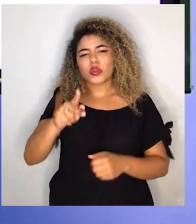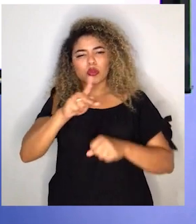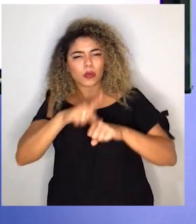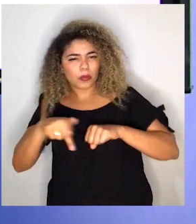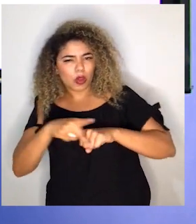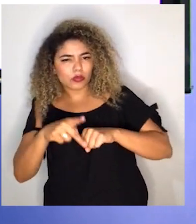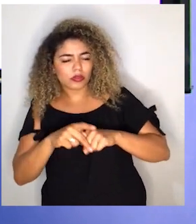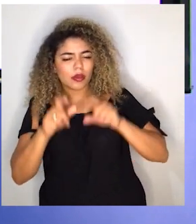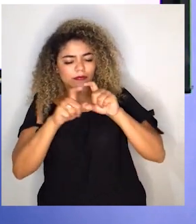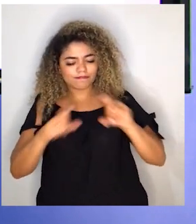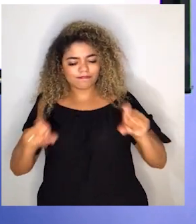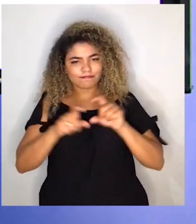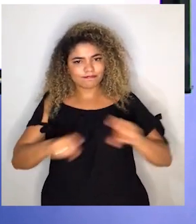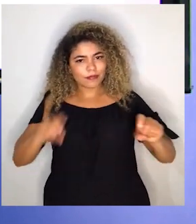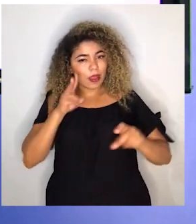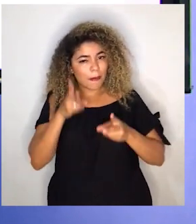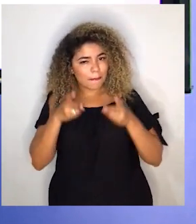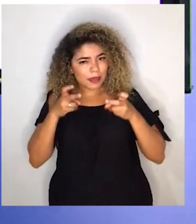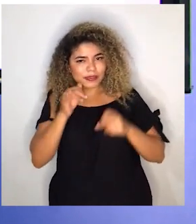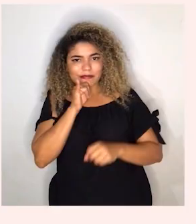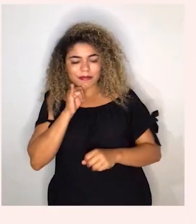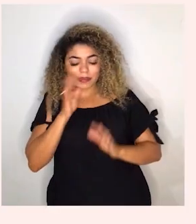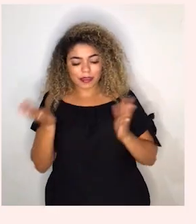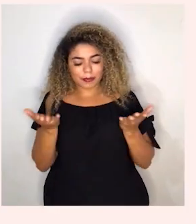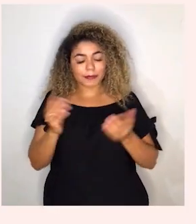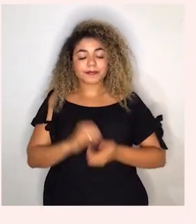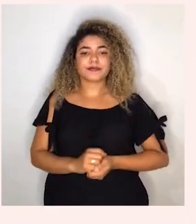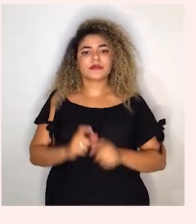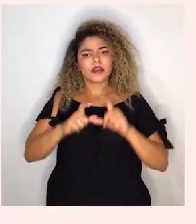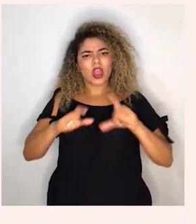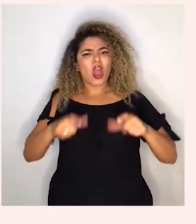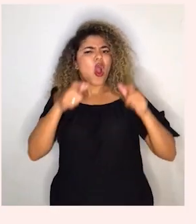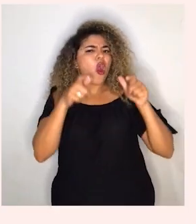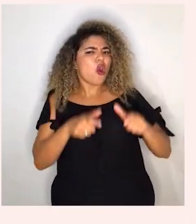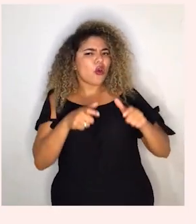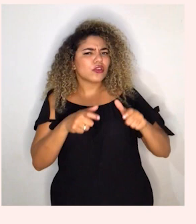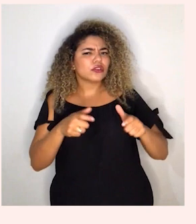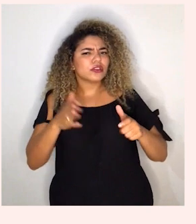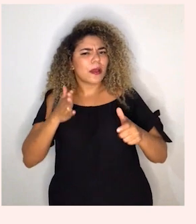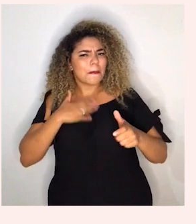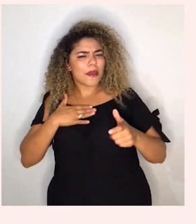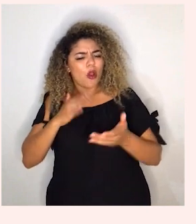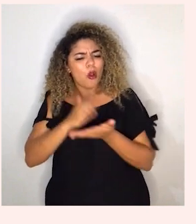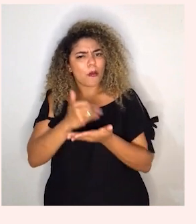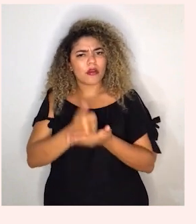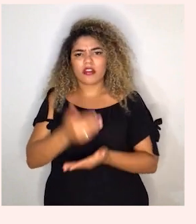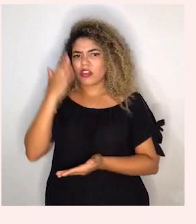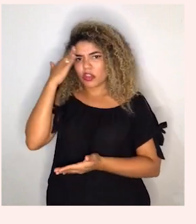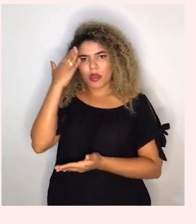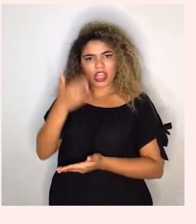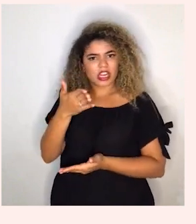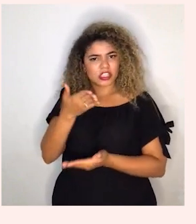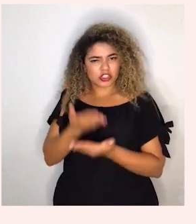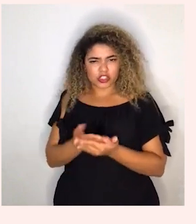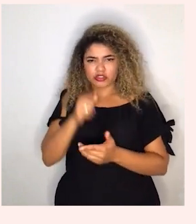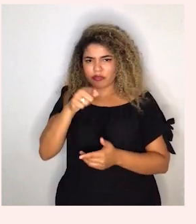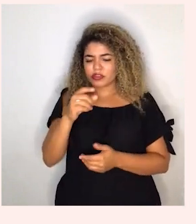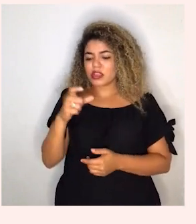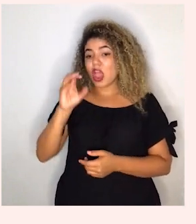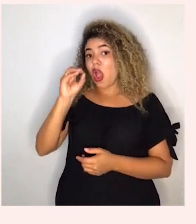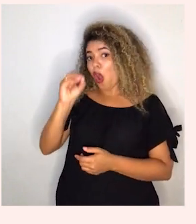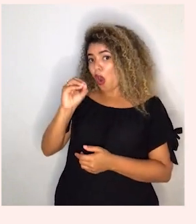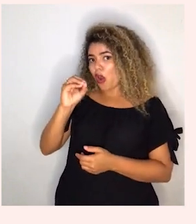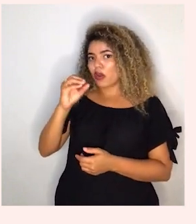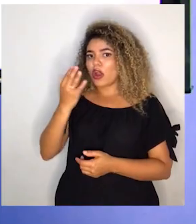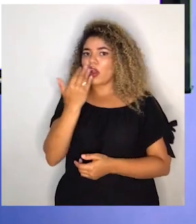frases, vamos analisar estes exemplos. Onde está o meu bolo? Não acredito que você o comeu. Neste